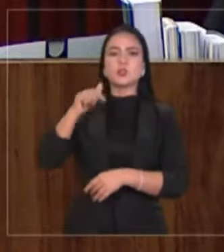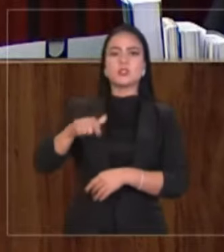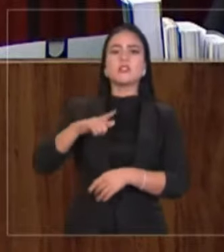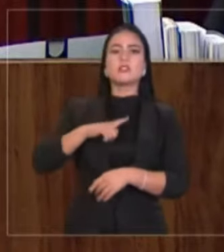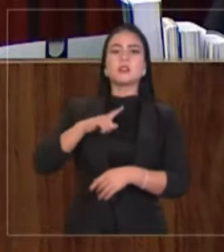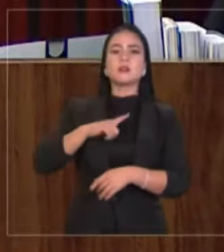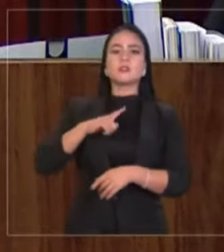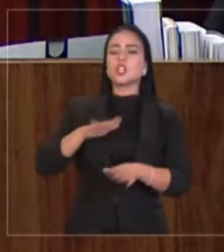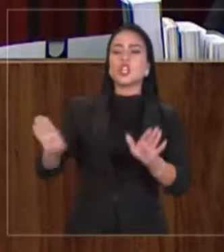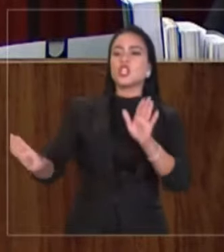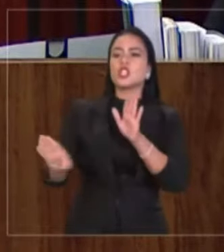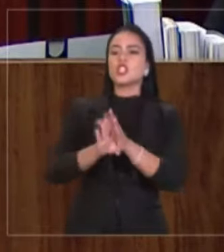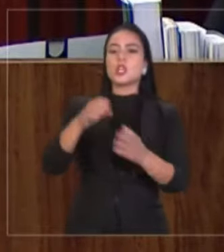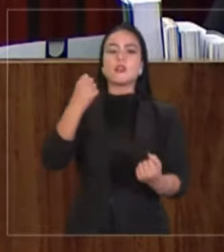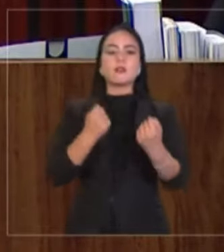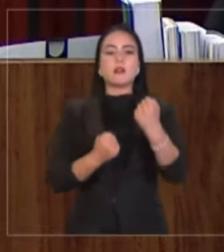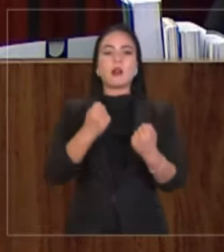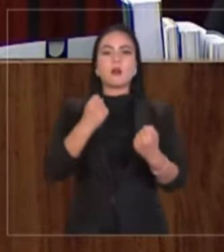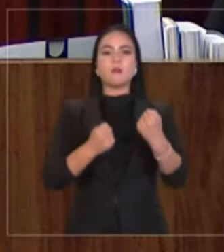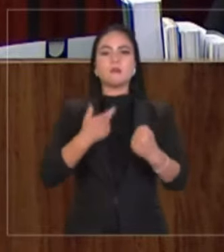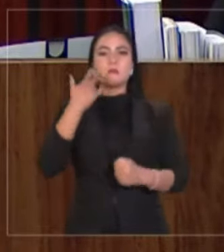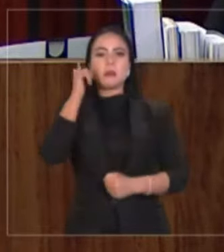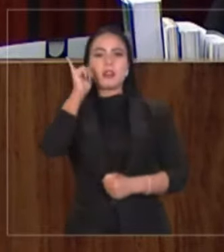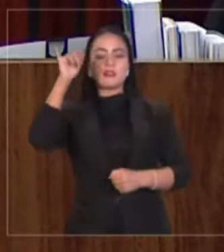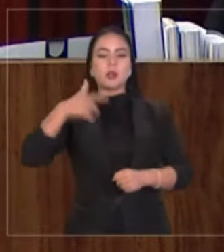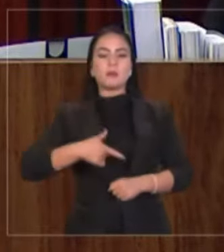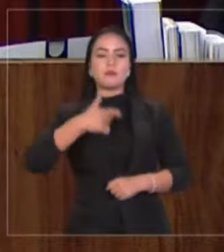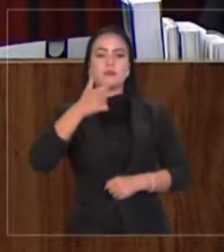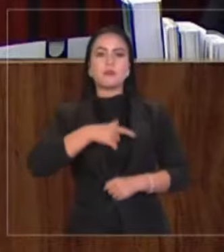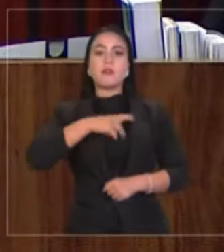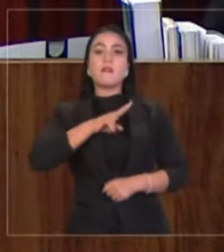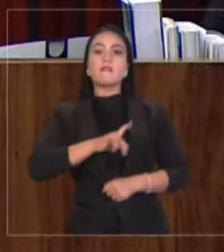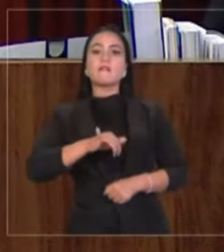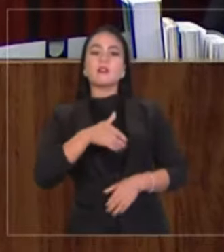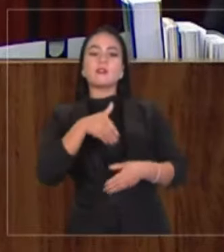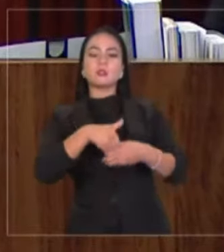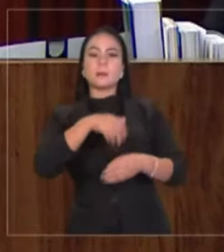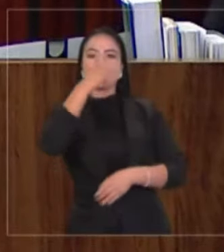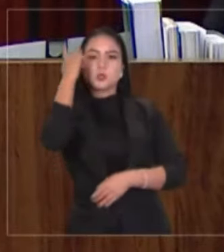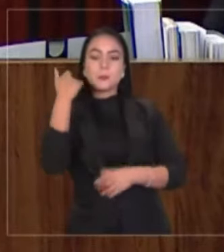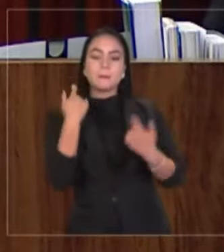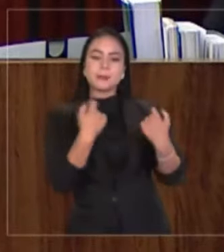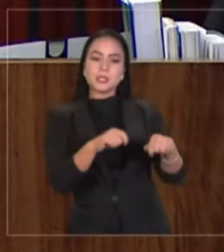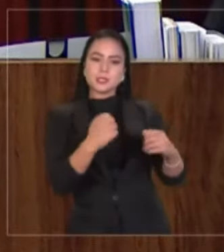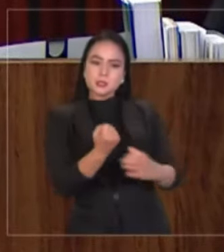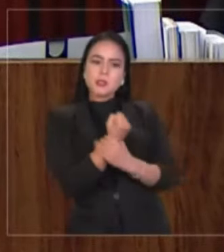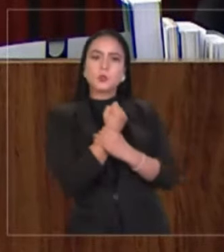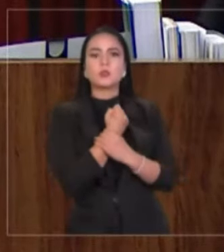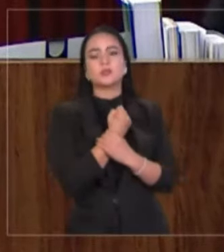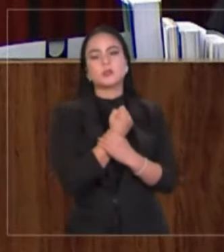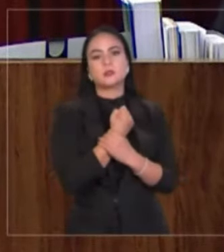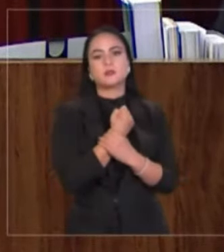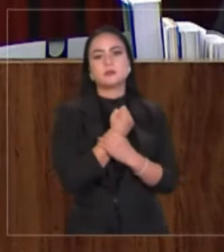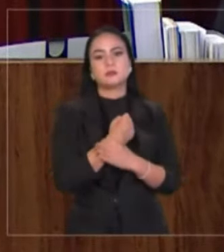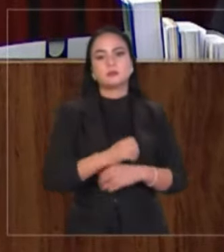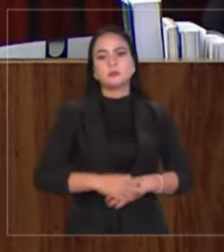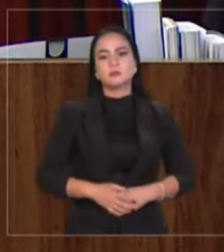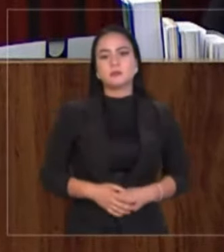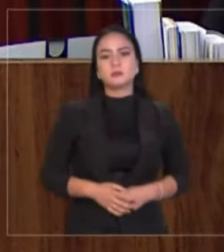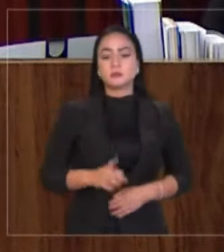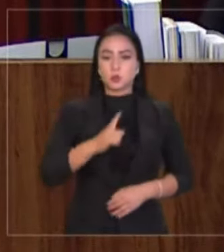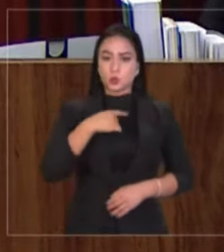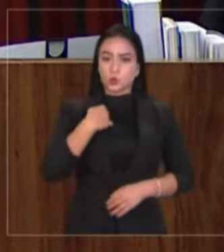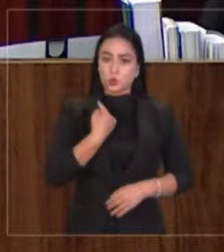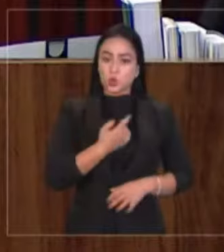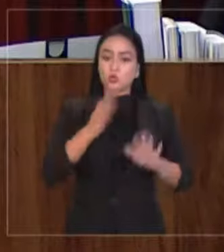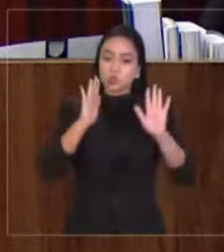ela chega de carro blindado quem vai votar numa pessoa porque ela precisa de segurança nós aqui já